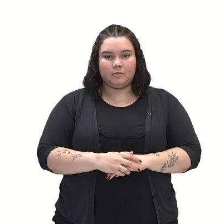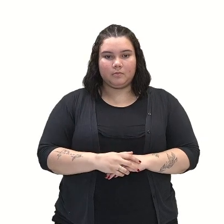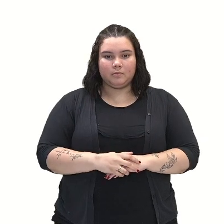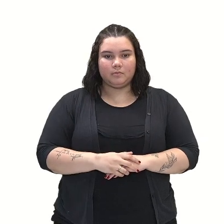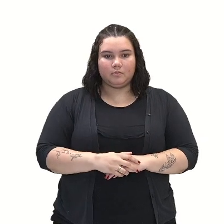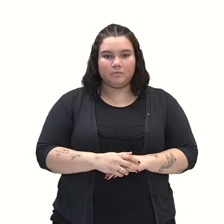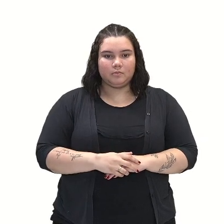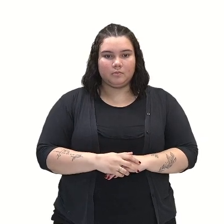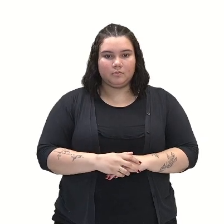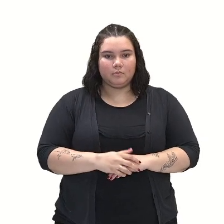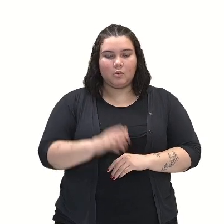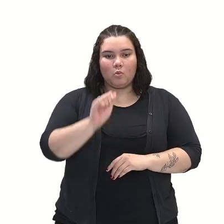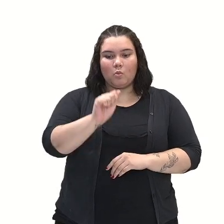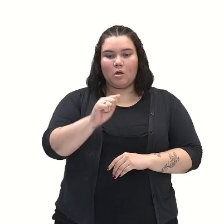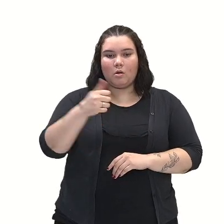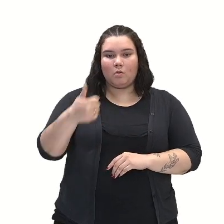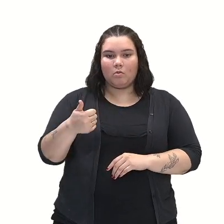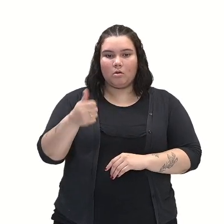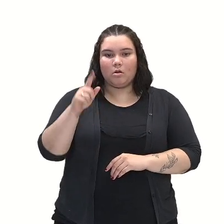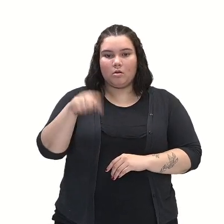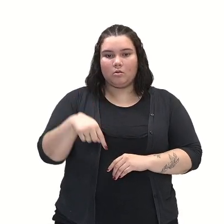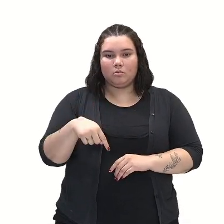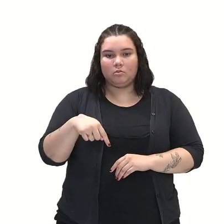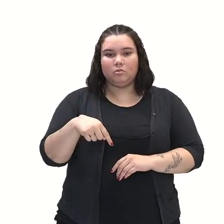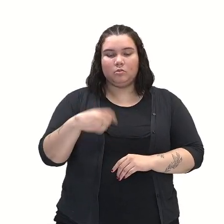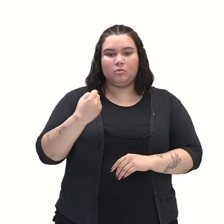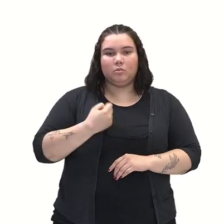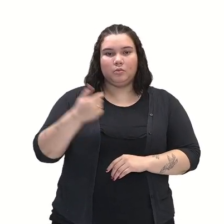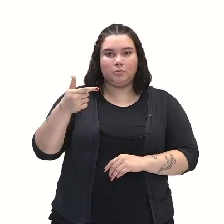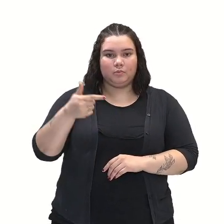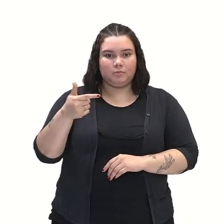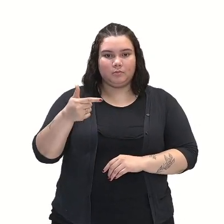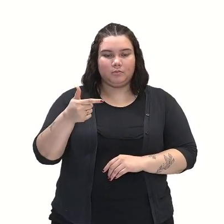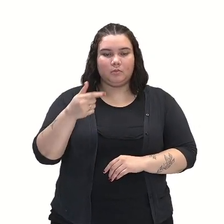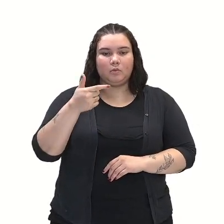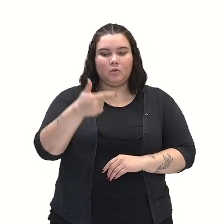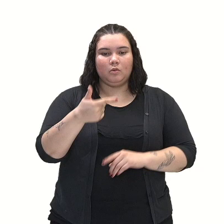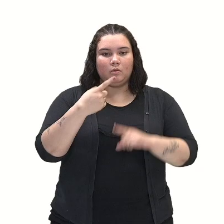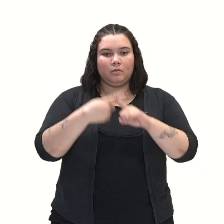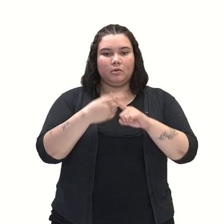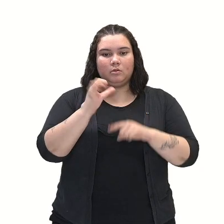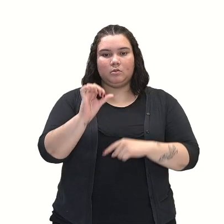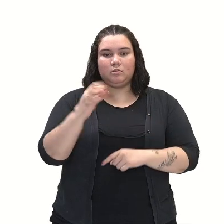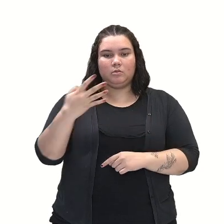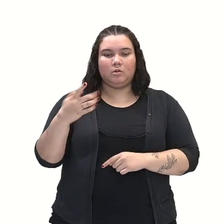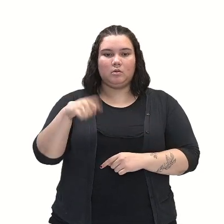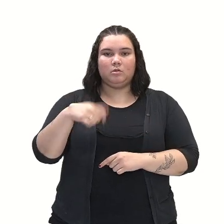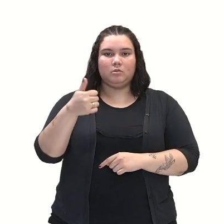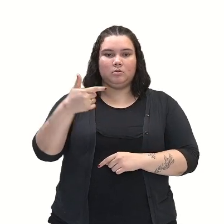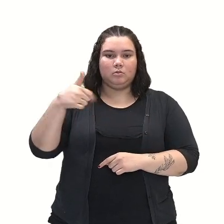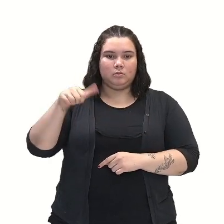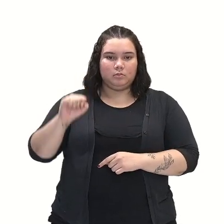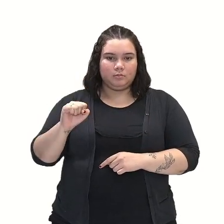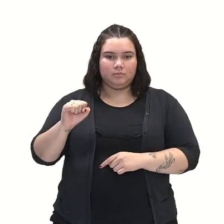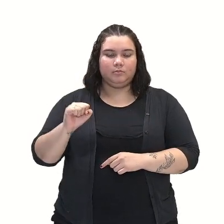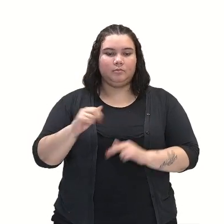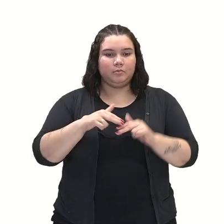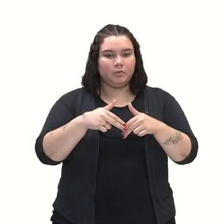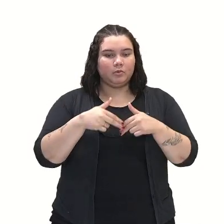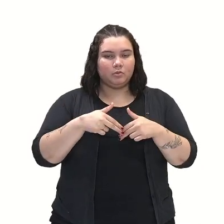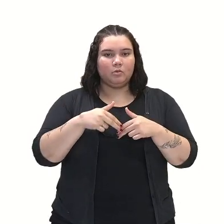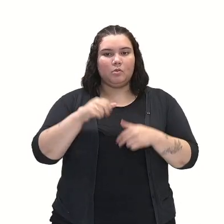Então, o meu A1 é igual a 2. 2 vezes 64, 128. Portanto, o